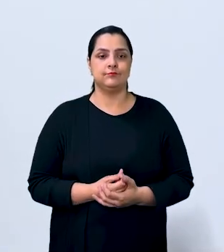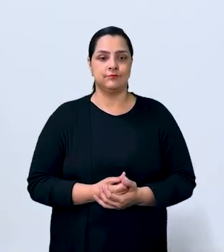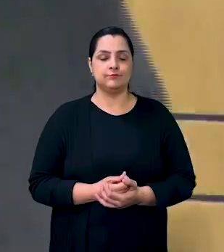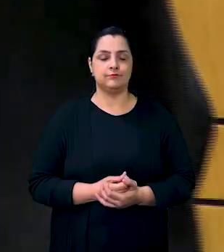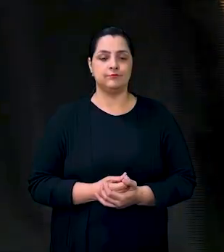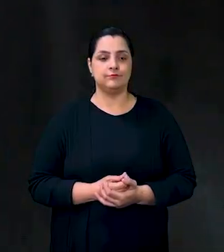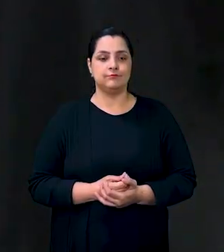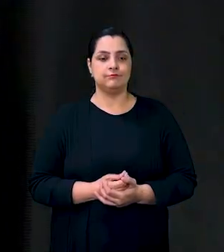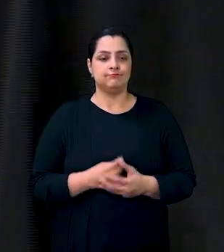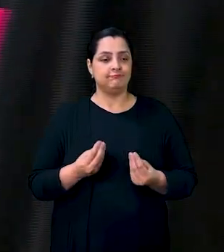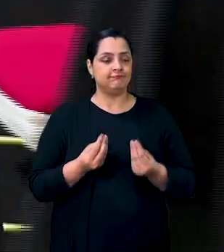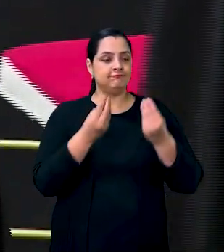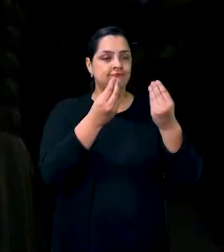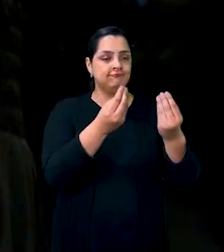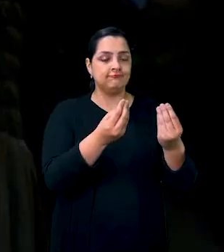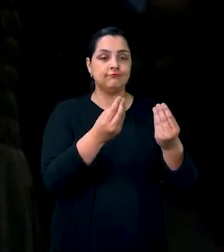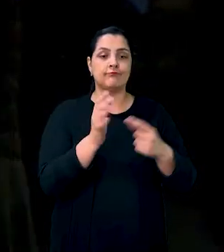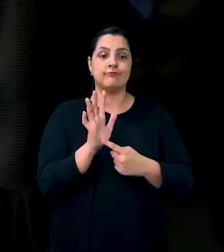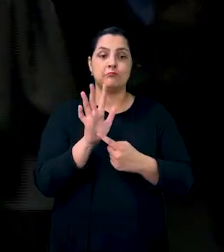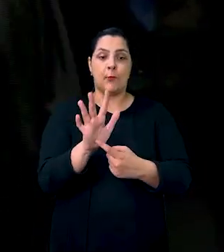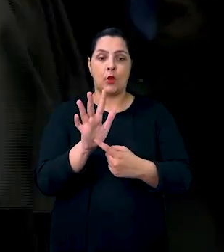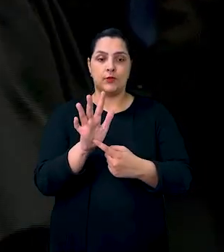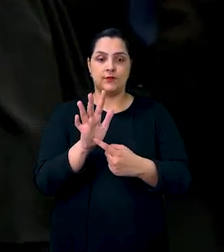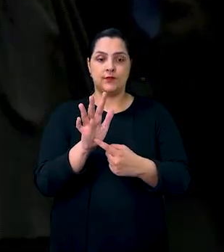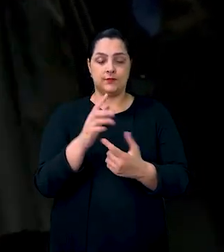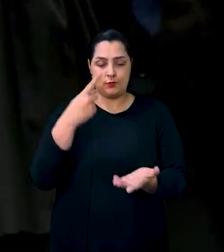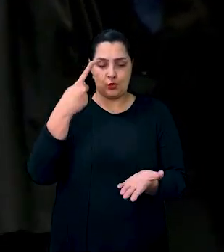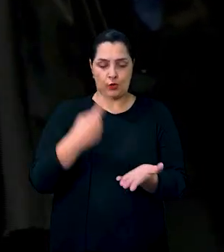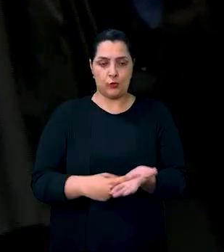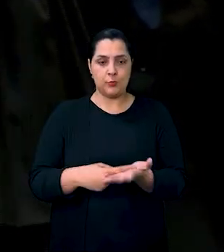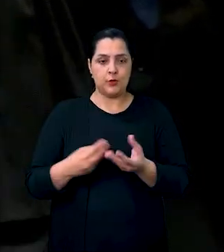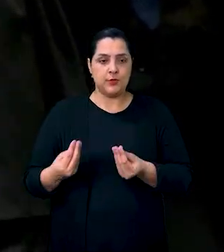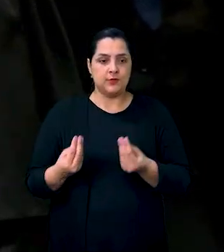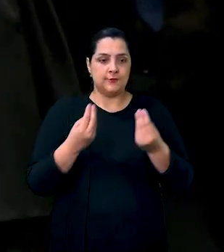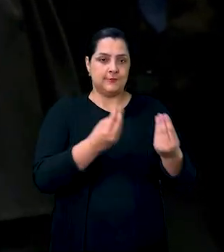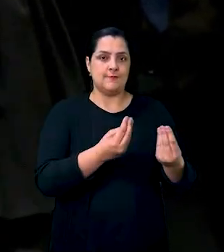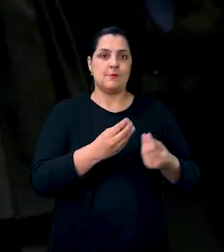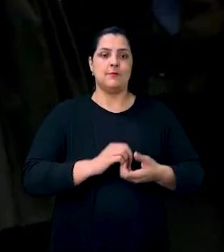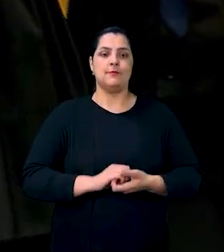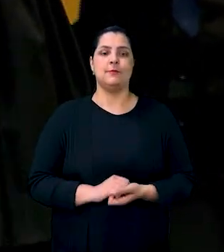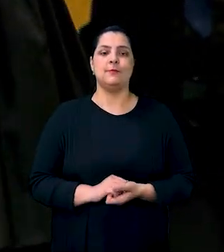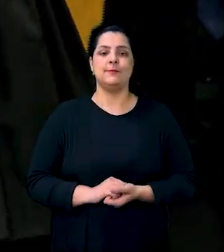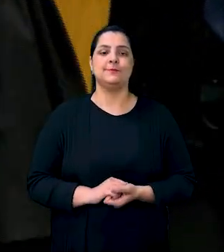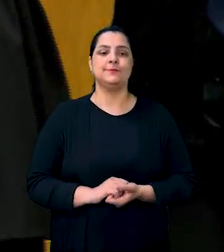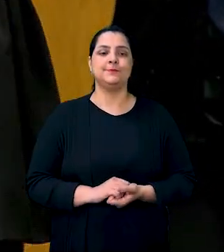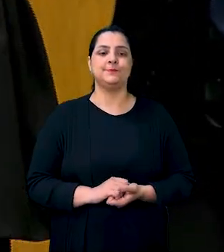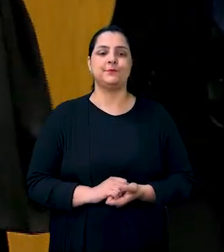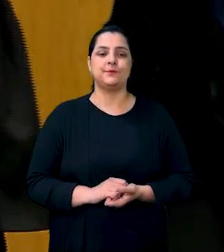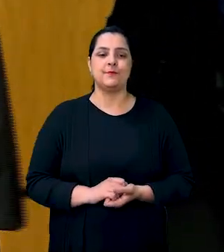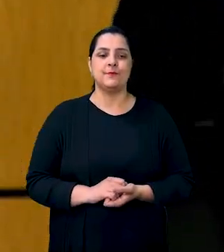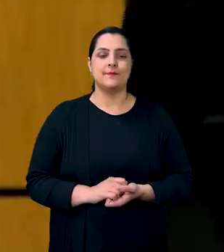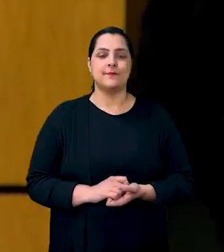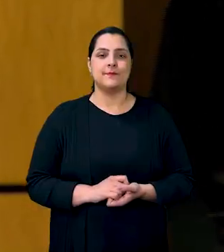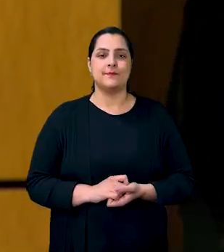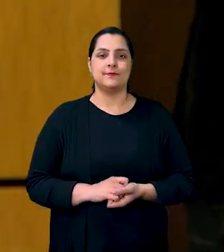2025-2027. O gesto representa o repasse de um compromisso.